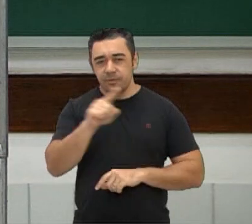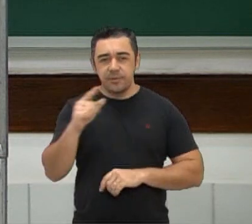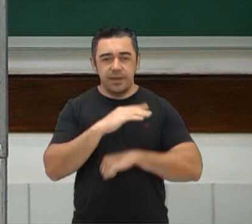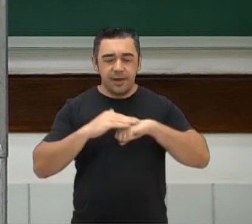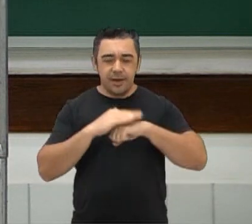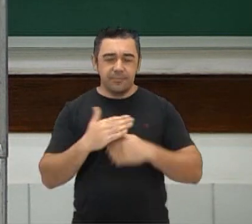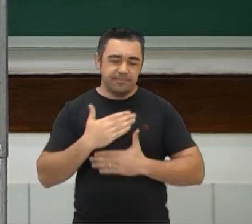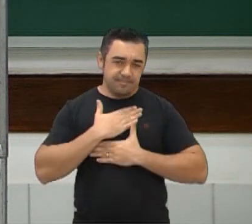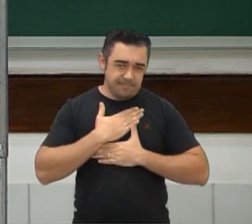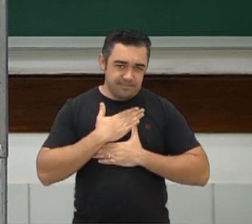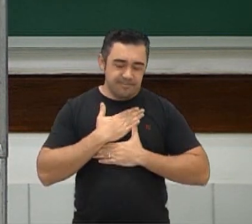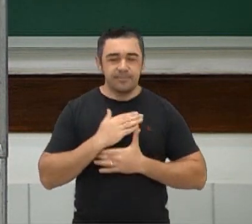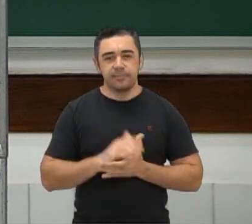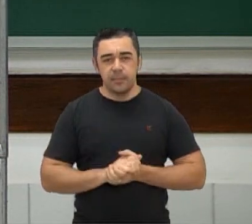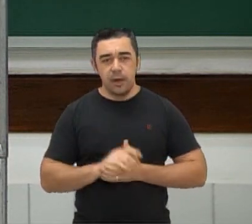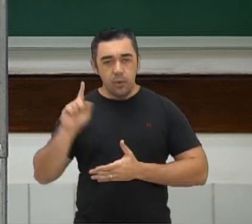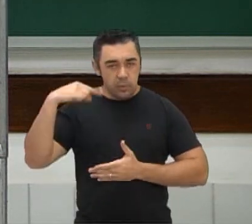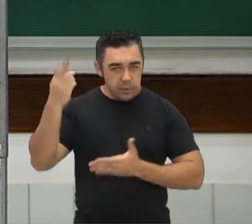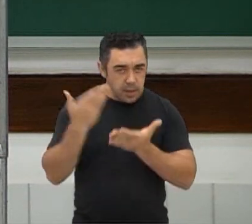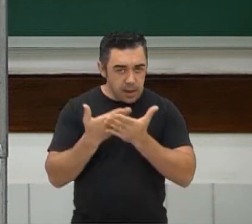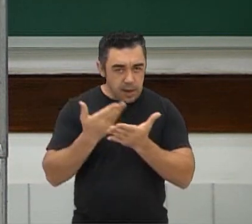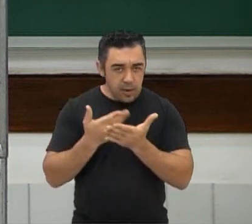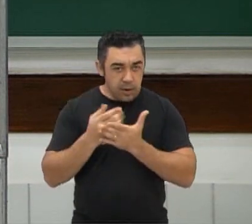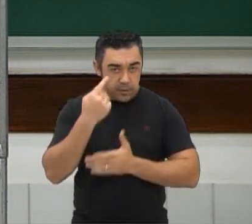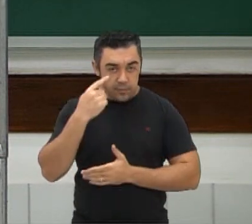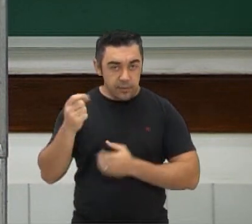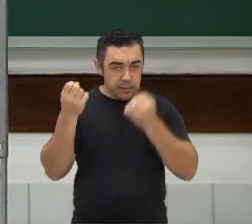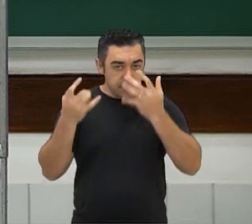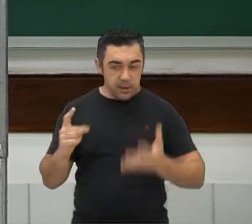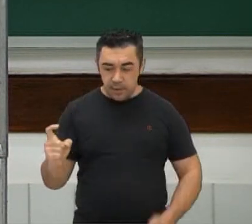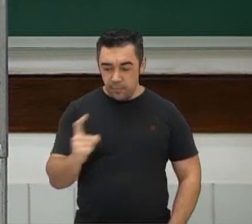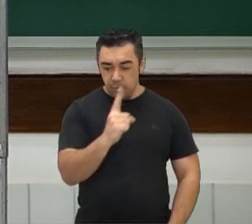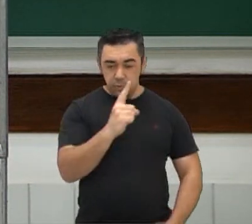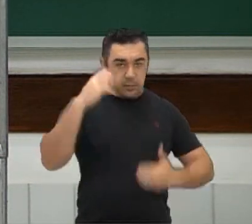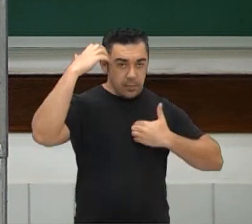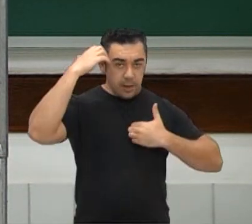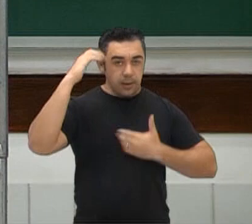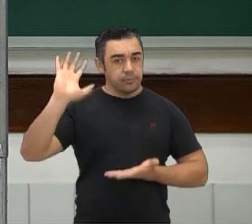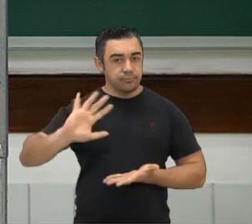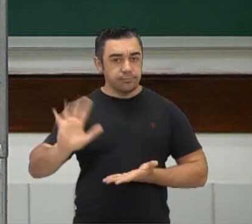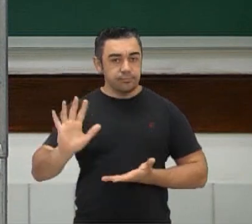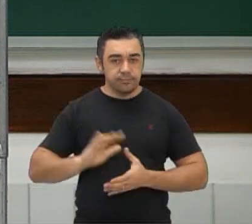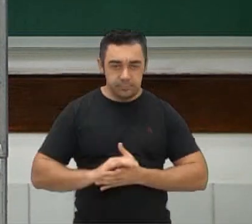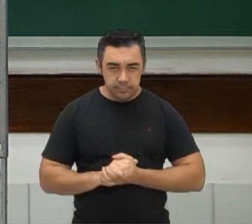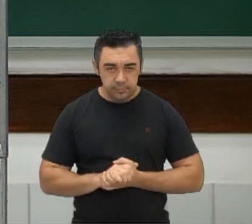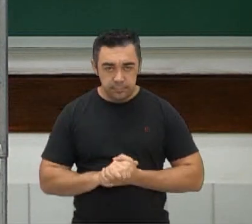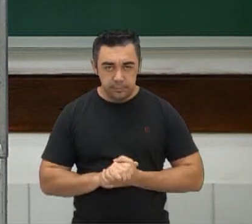mandam pra gente, tudo bem? Então até a próxima aula, onde a gente vai falar a evolução dos primatas. Até lá!